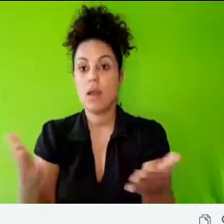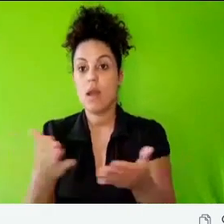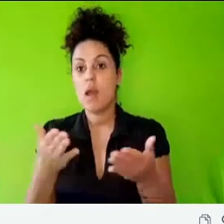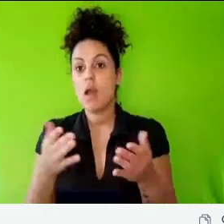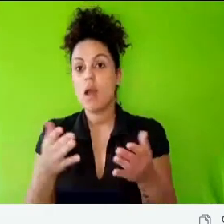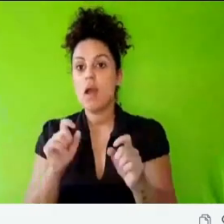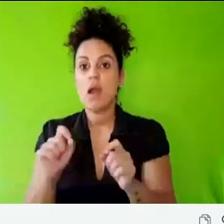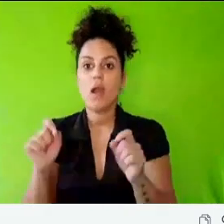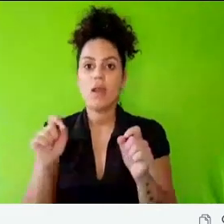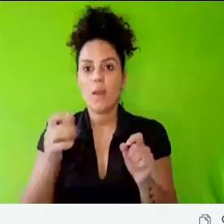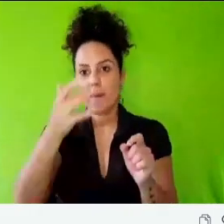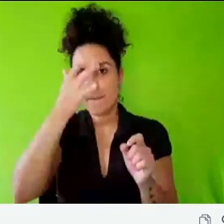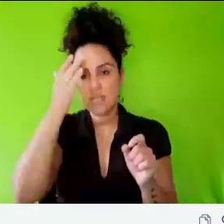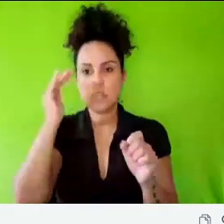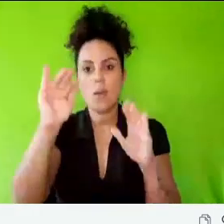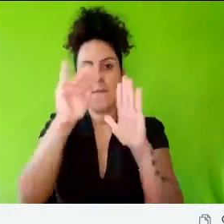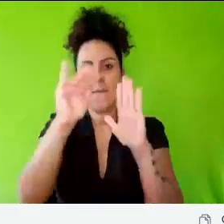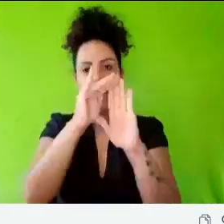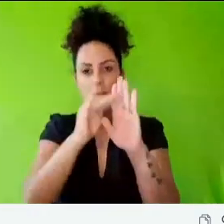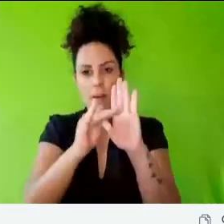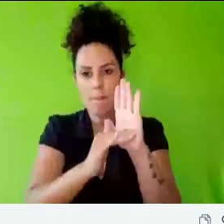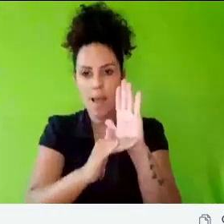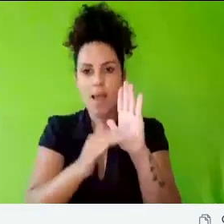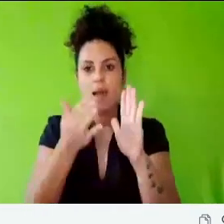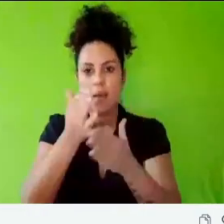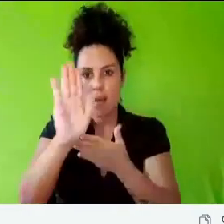classificados dentro do número de vagas.